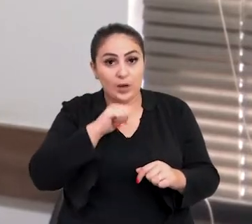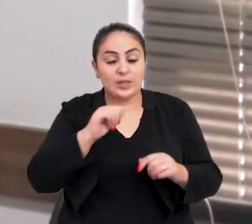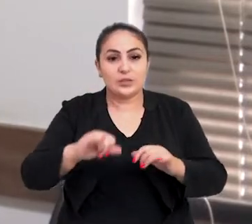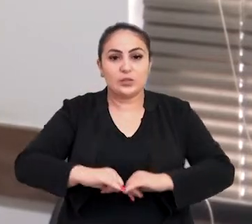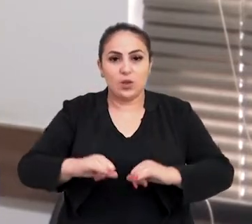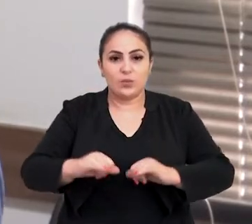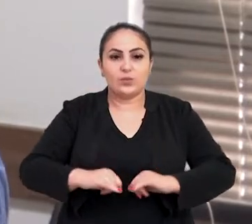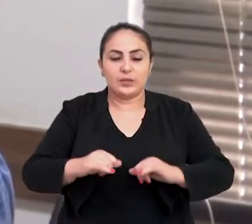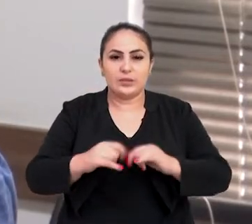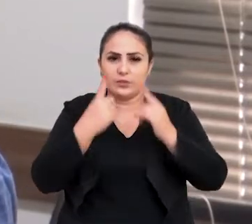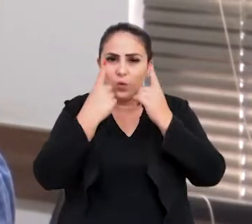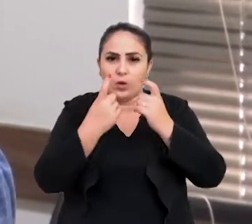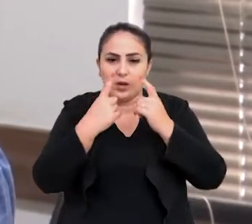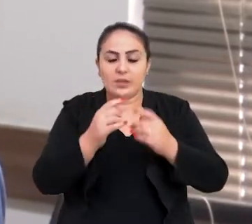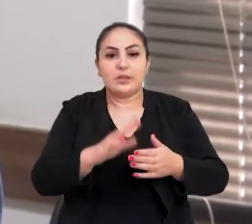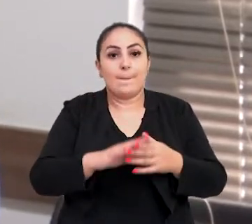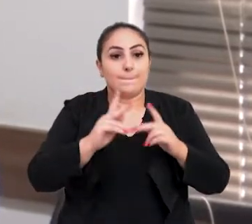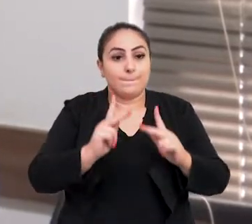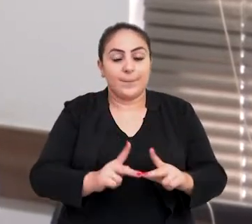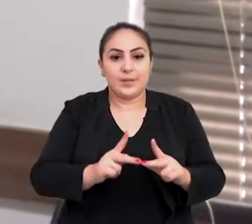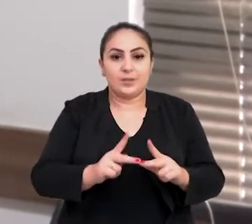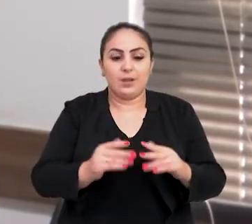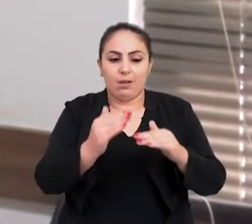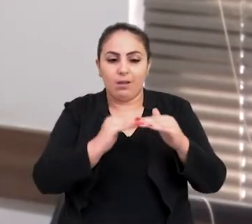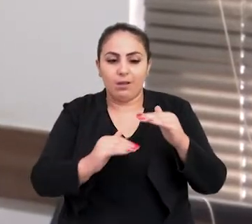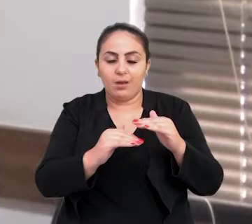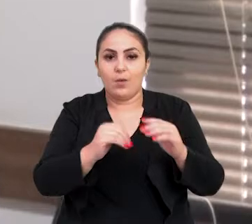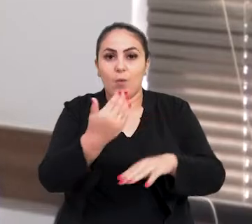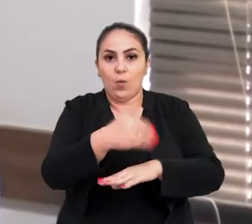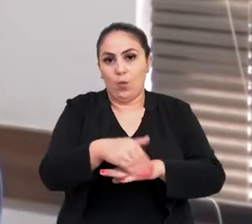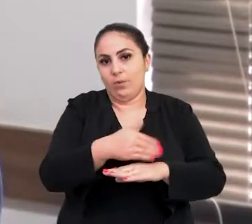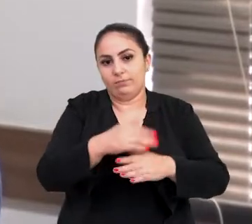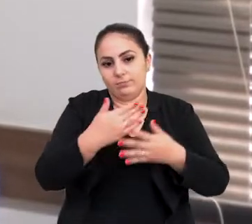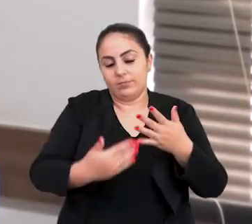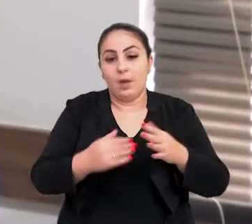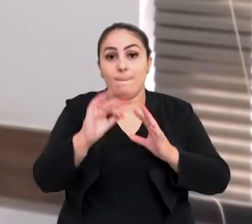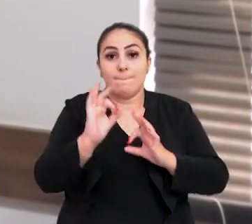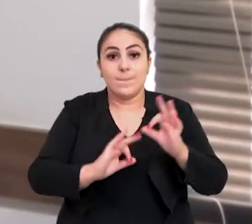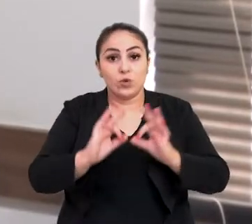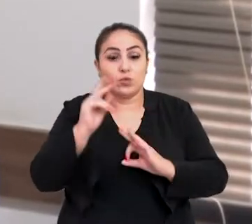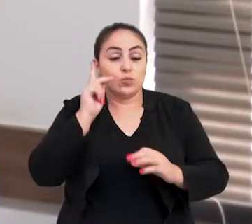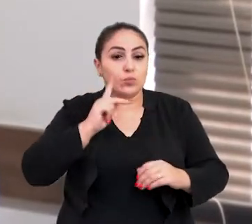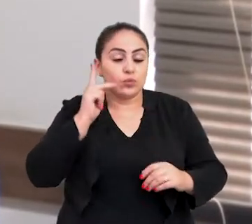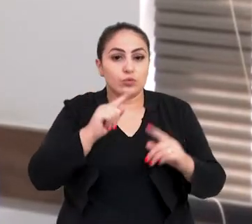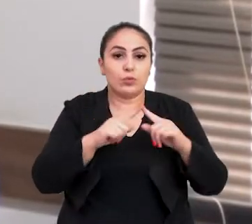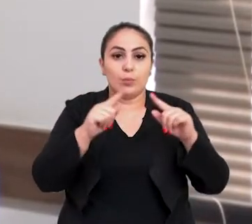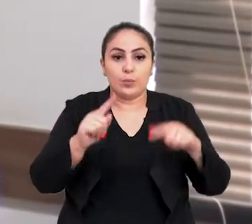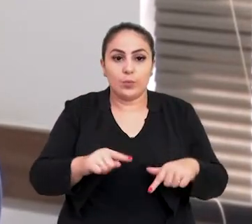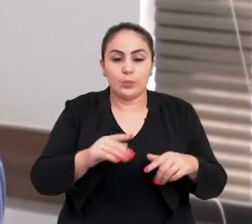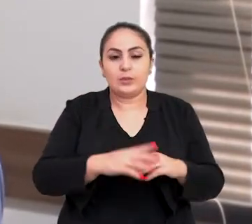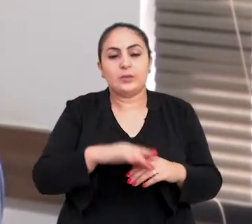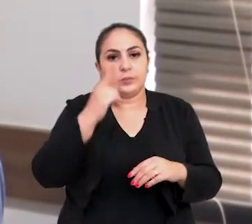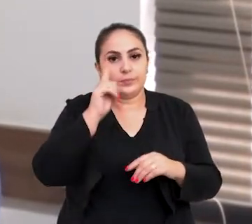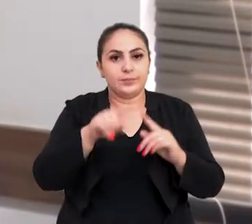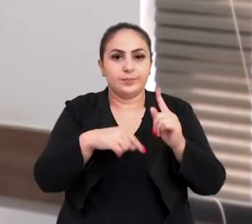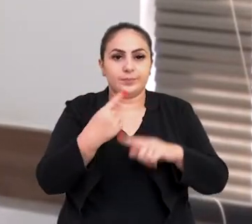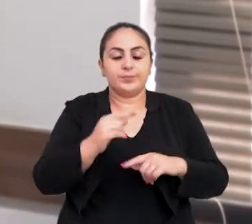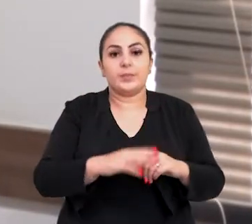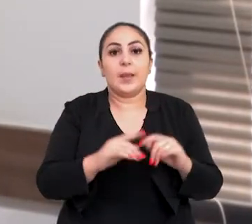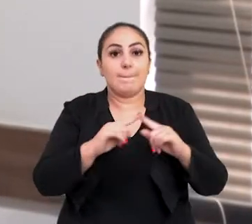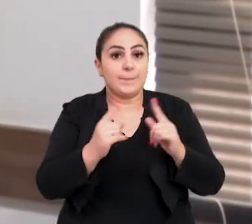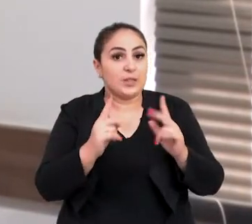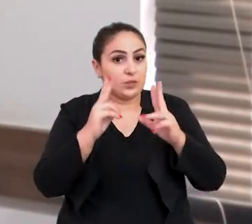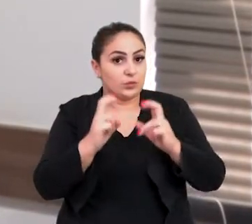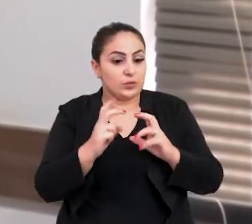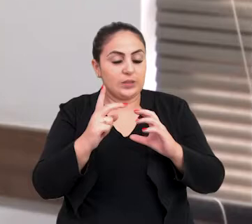as mulheres vítimas de violência, com as pessoas em situação de rua, enfim, projetos de política pública de